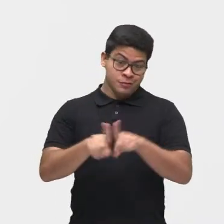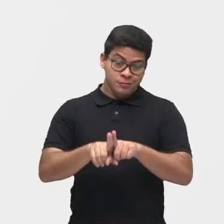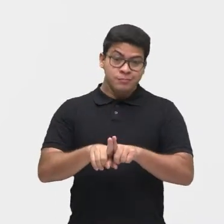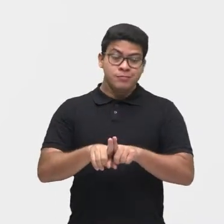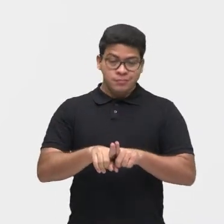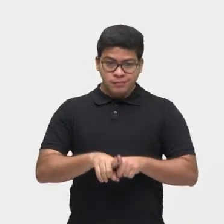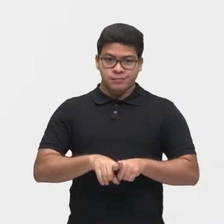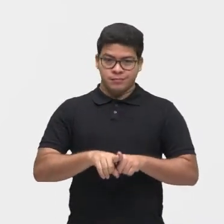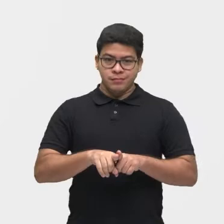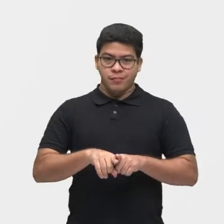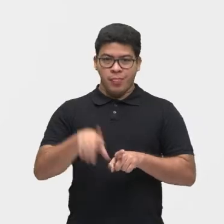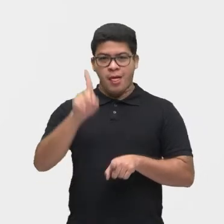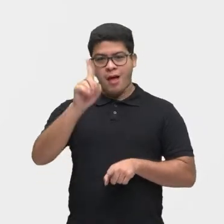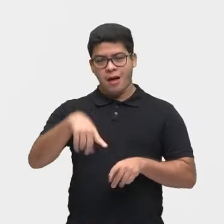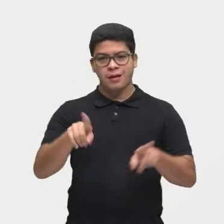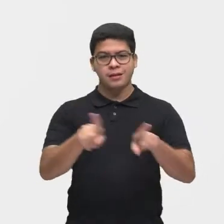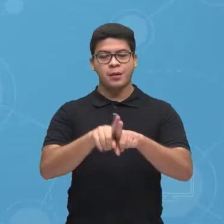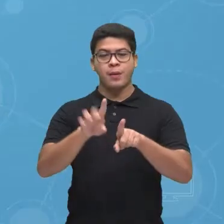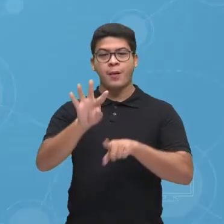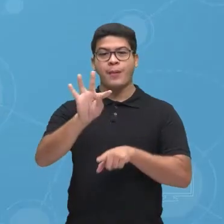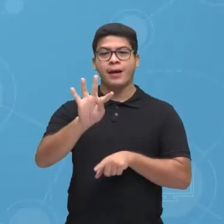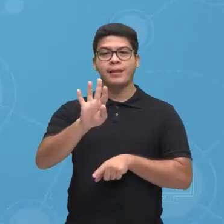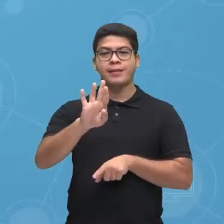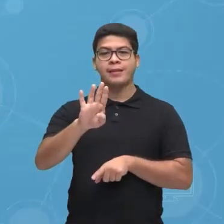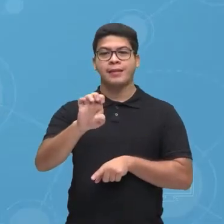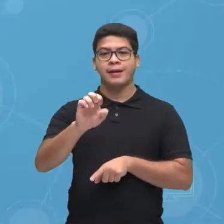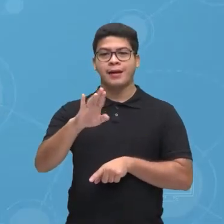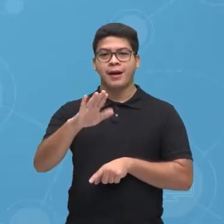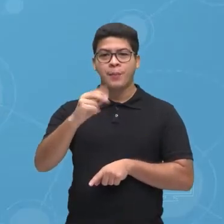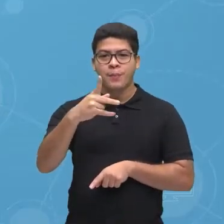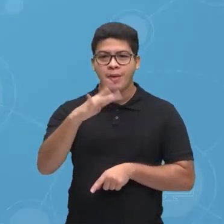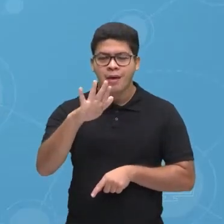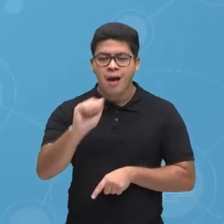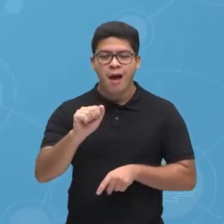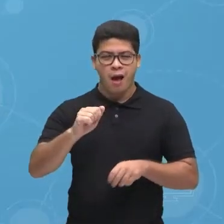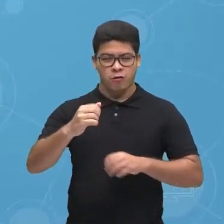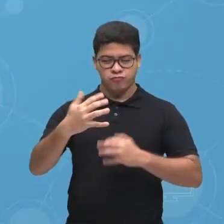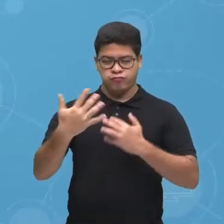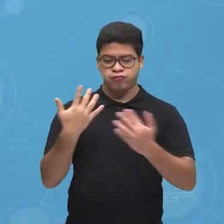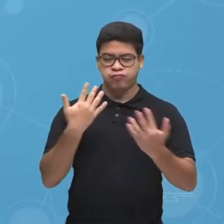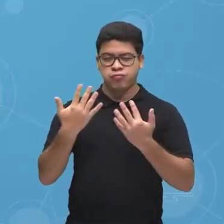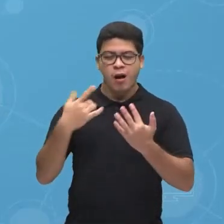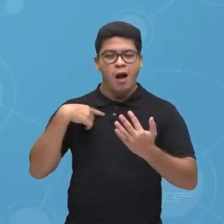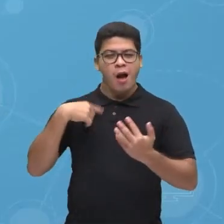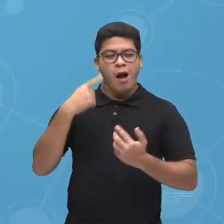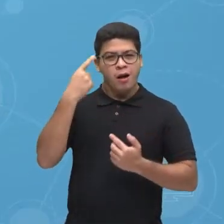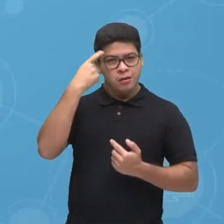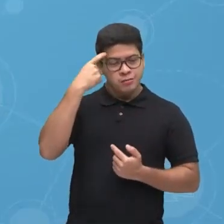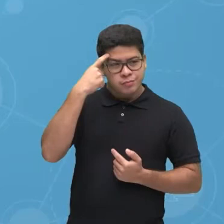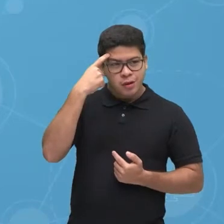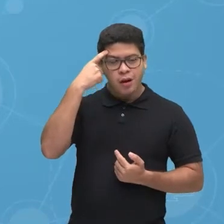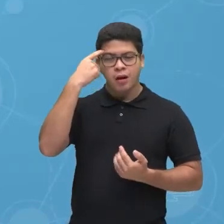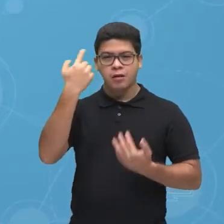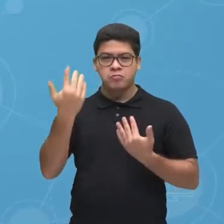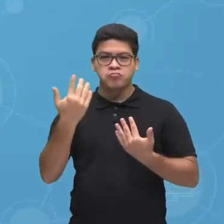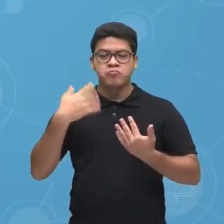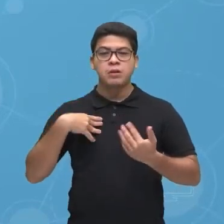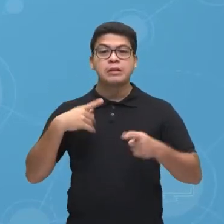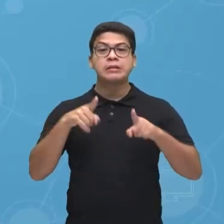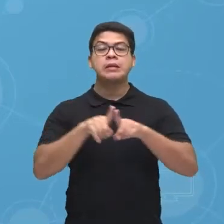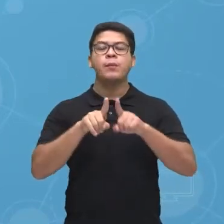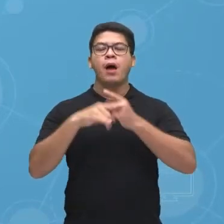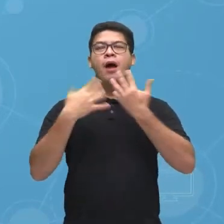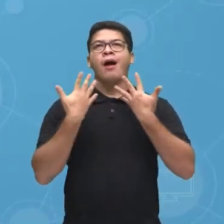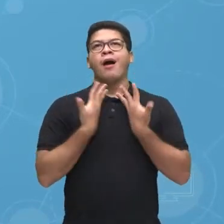terapia respiratória que você tem que ter, como toda modalidade esportiva, né? Tem essa técnica respiratória e essa parte de